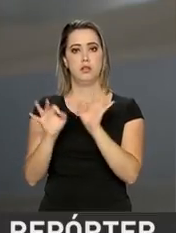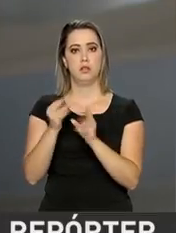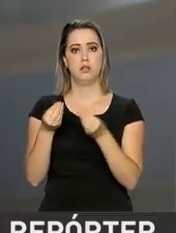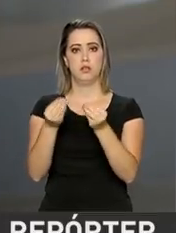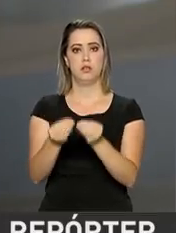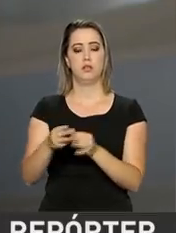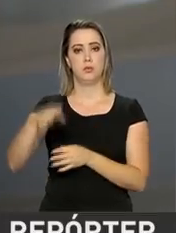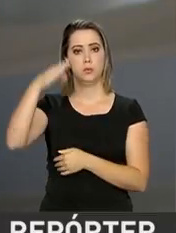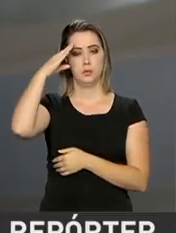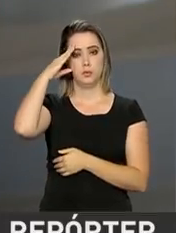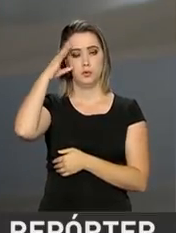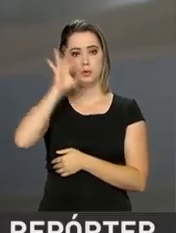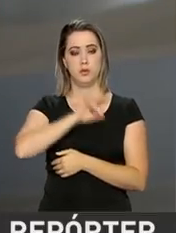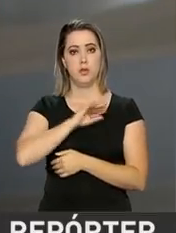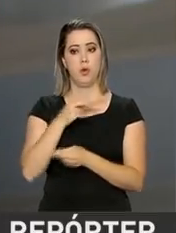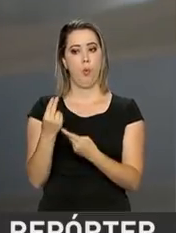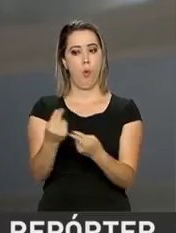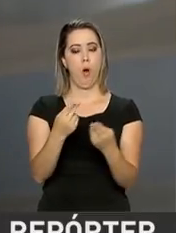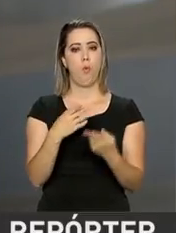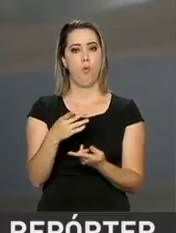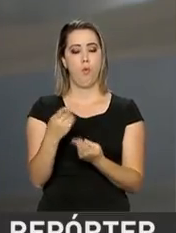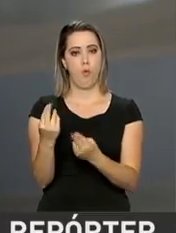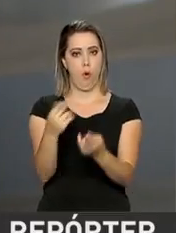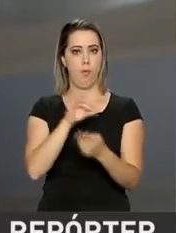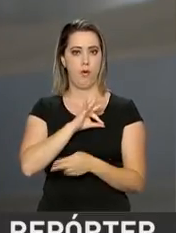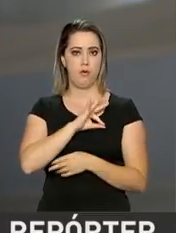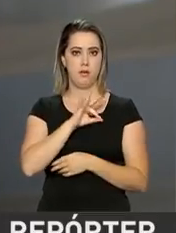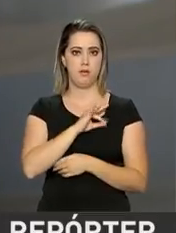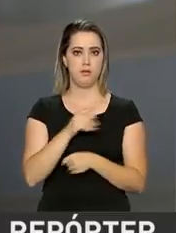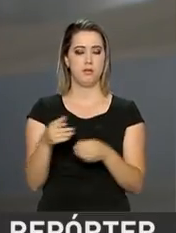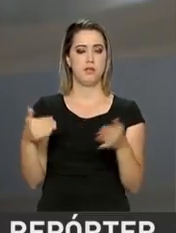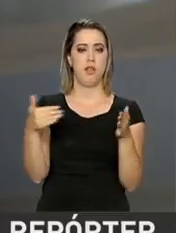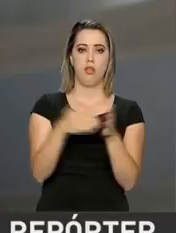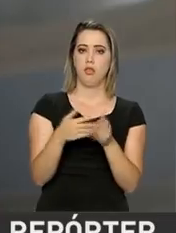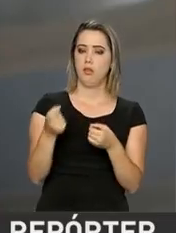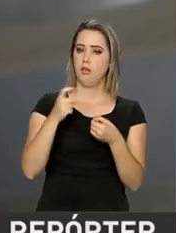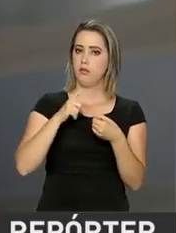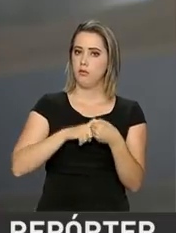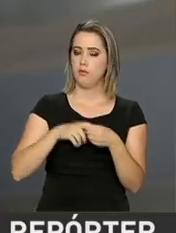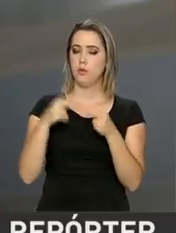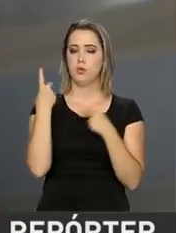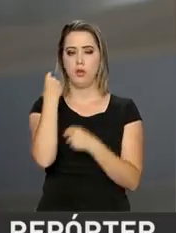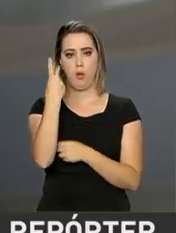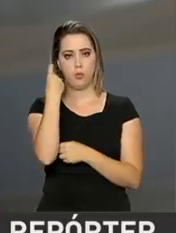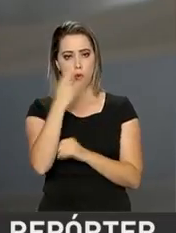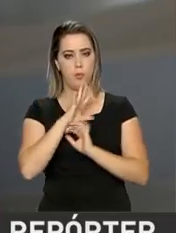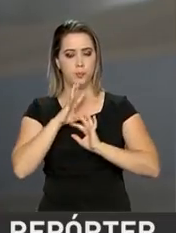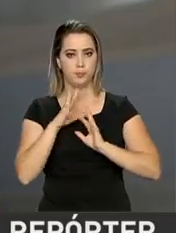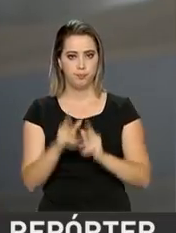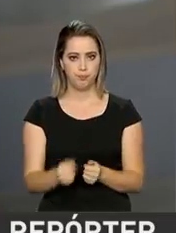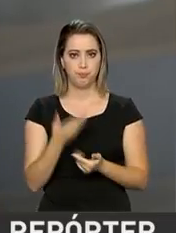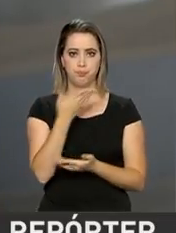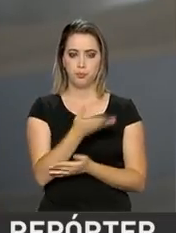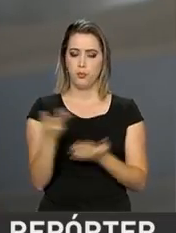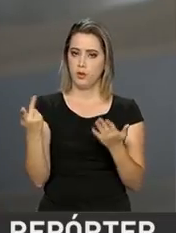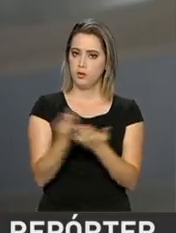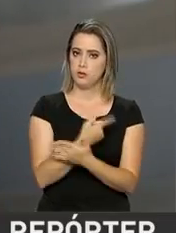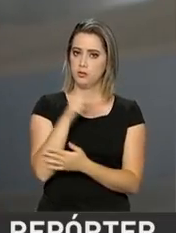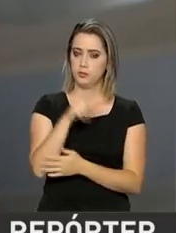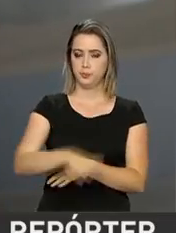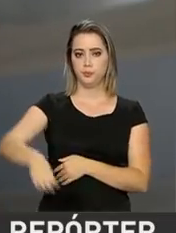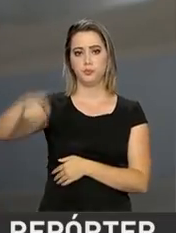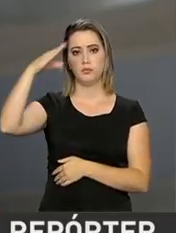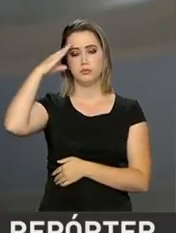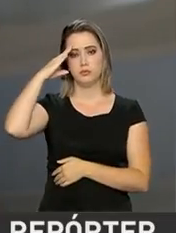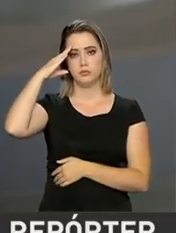o poder de atuar como polícia até o restabelecimento da normalidade nessas ações as forças armadas